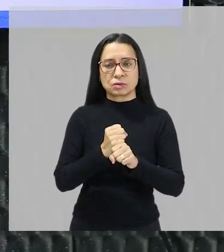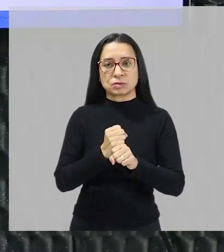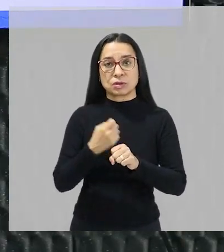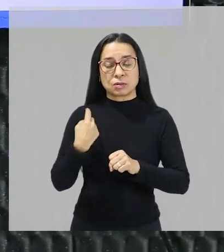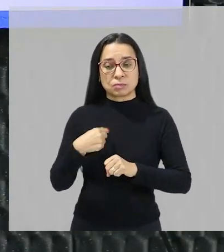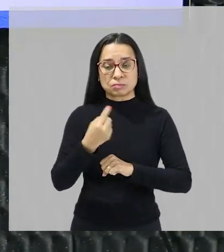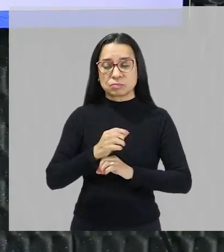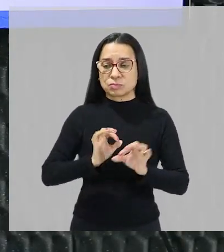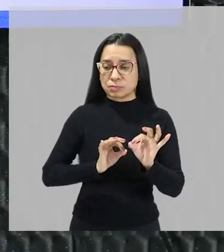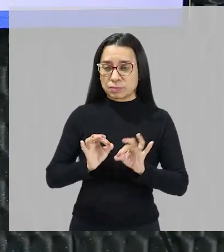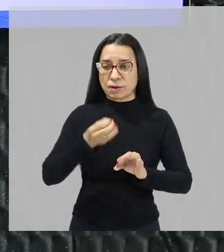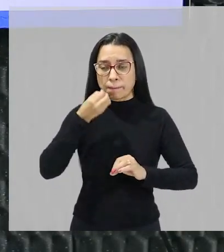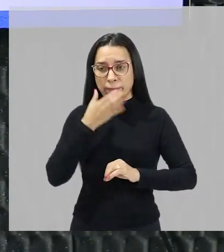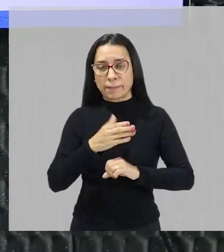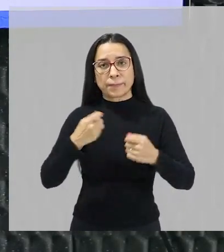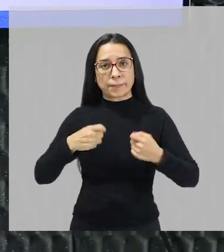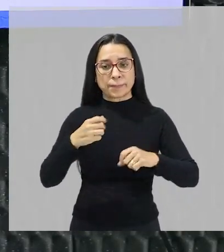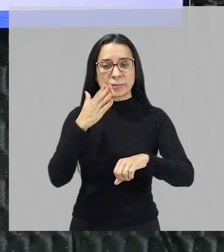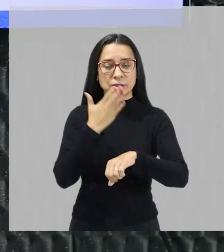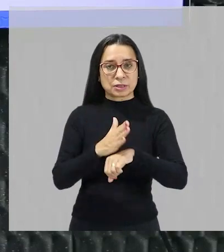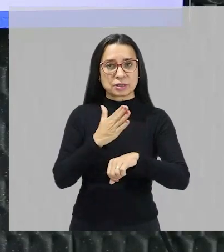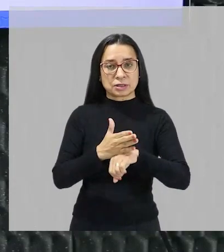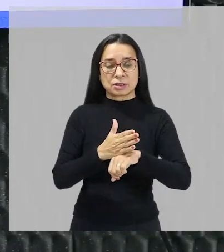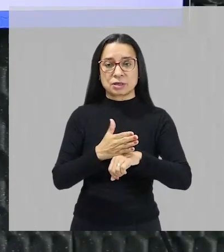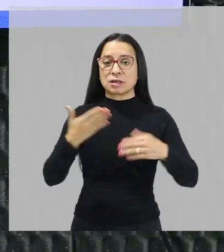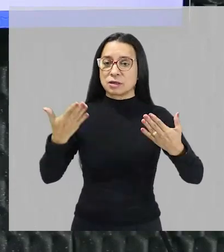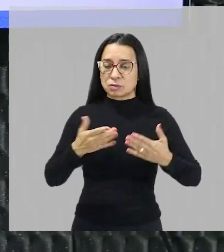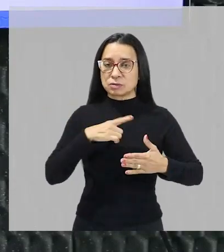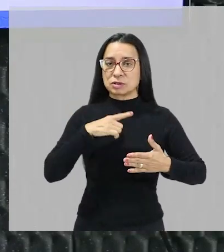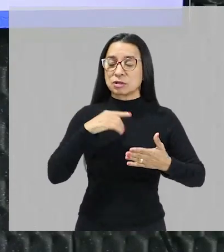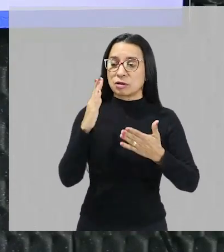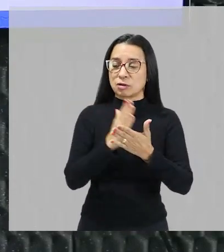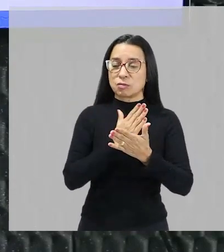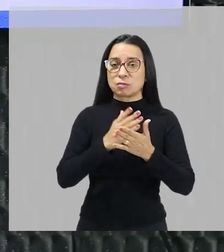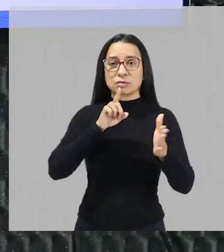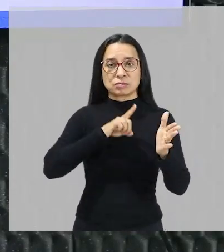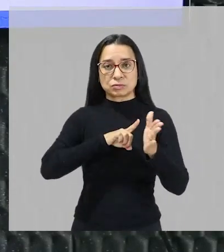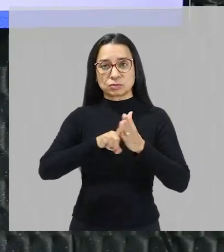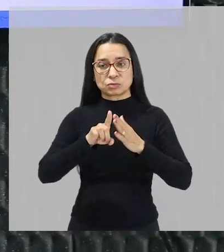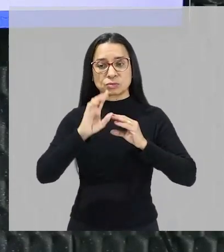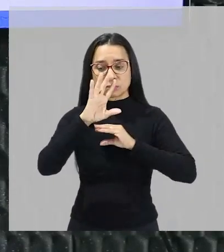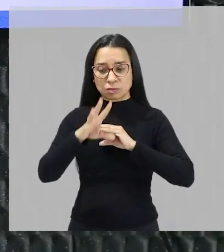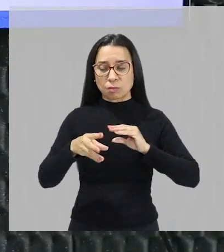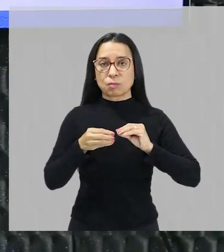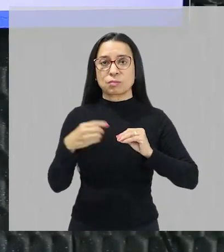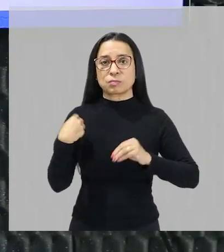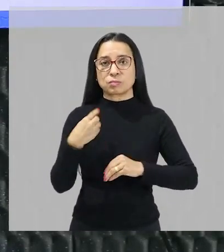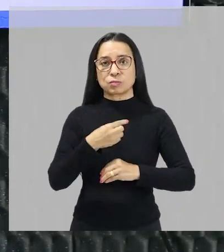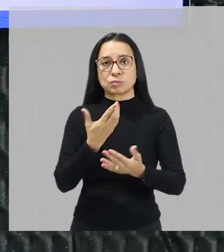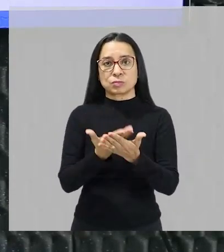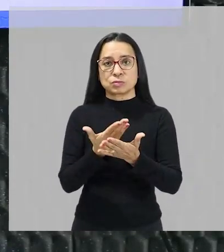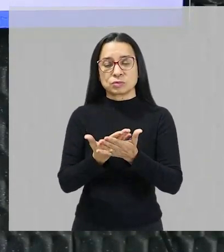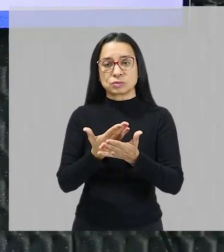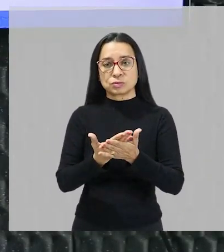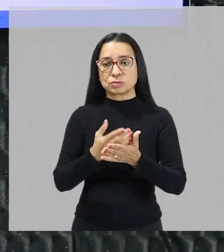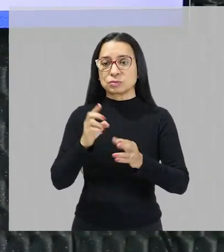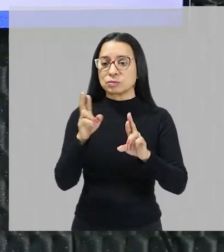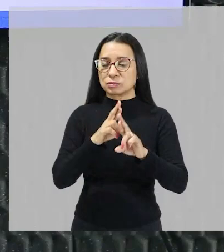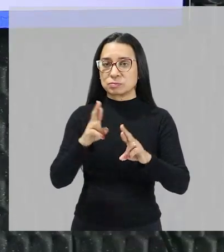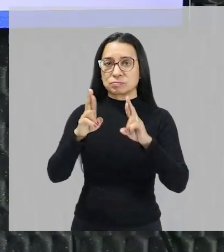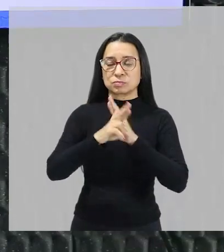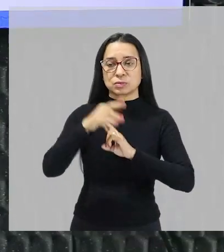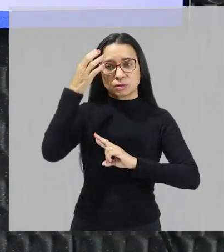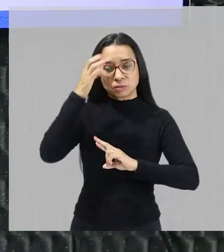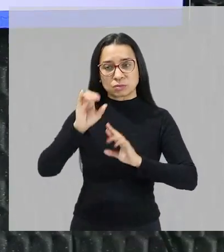precisa treinar. E por isso que eu trouxe aqui algumas questões para a gente complementar o nosso estudo sobre cultura, identidade e patrimônio nessa